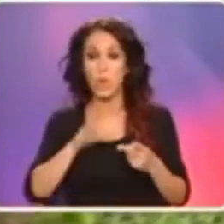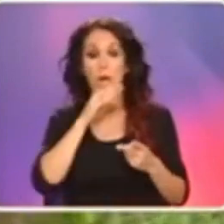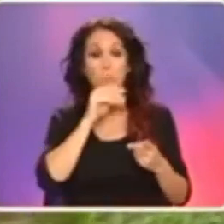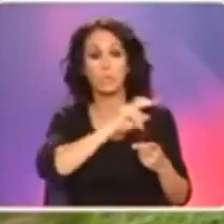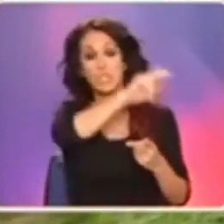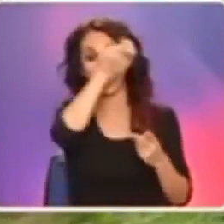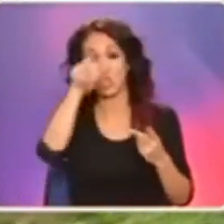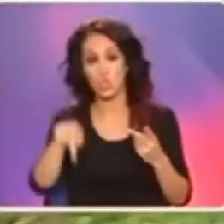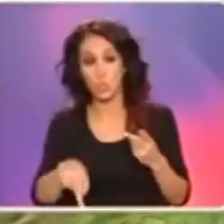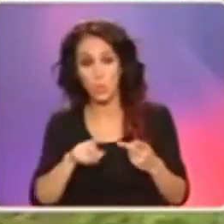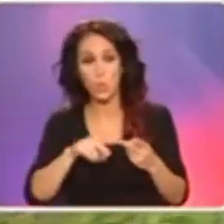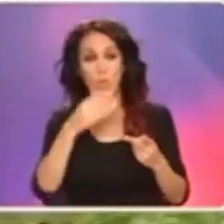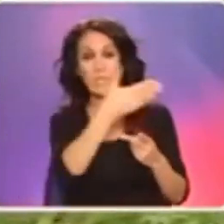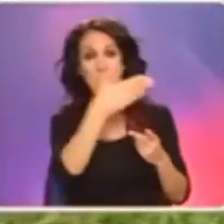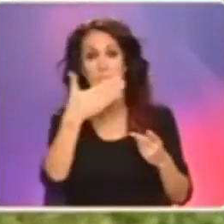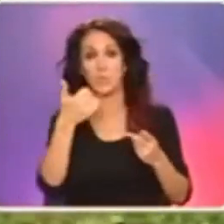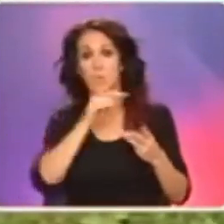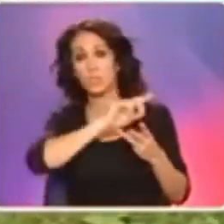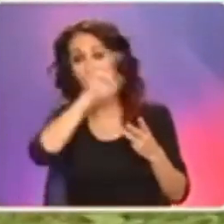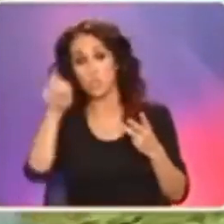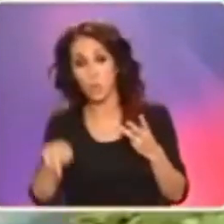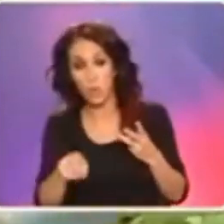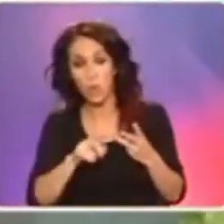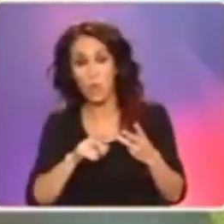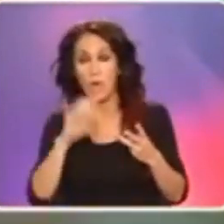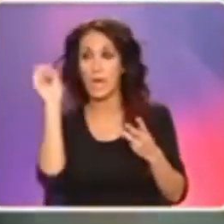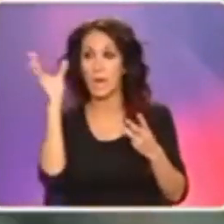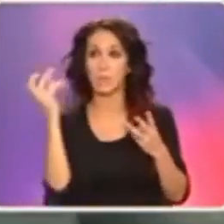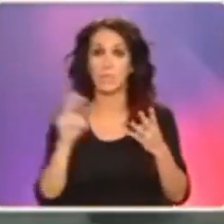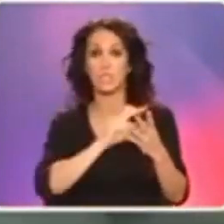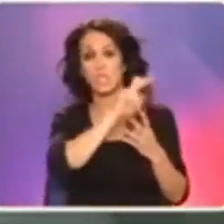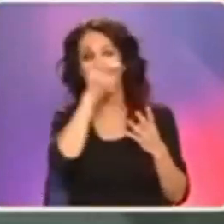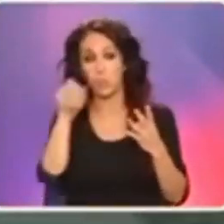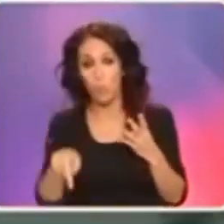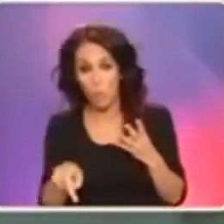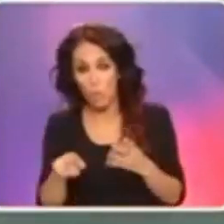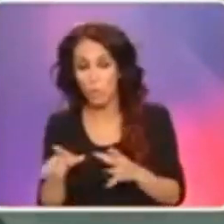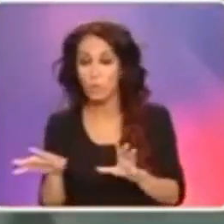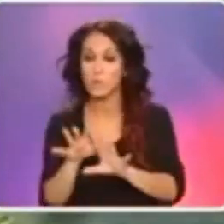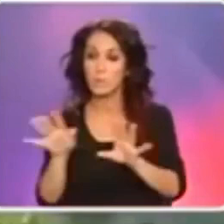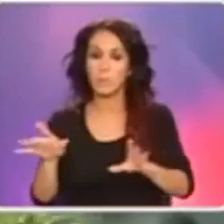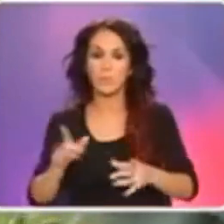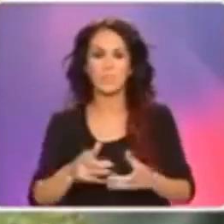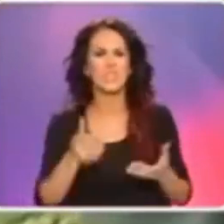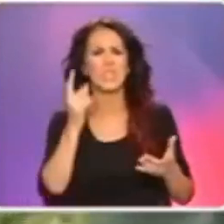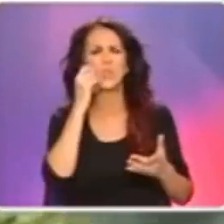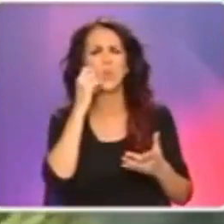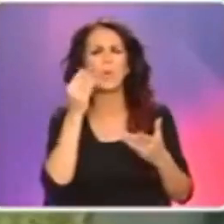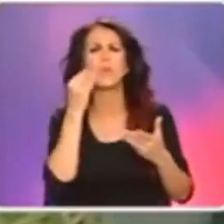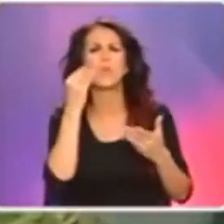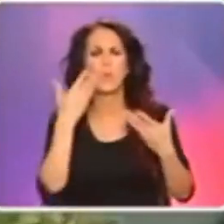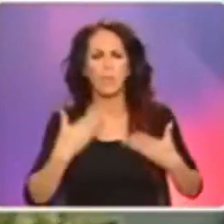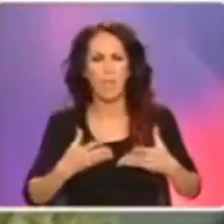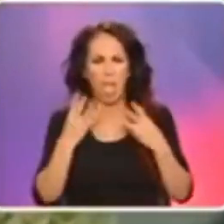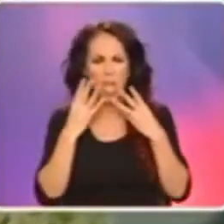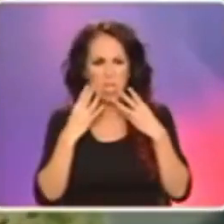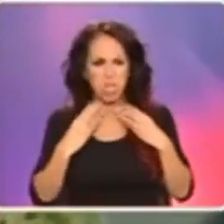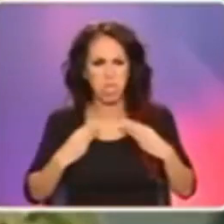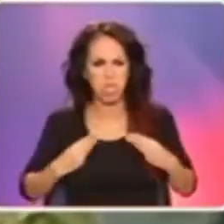o 112, veio o INEM. Em que estado estava este homem? Este homem estava